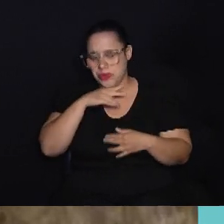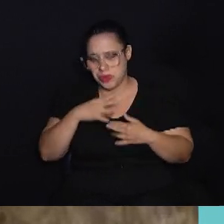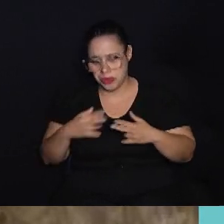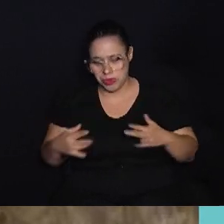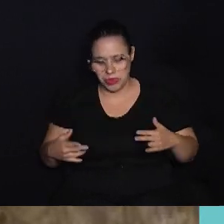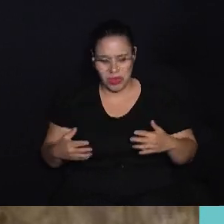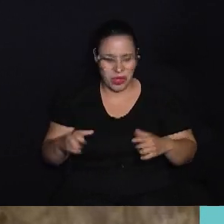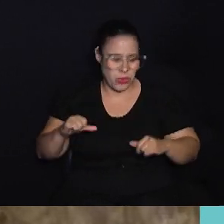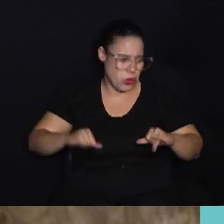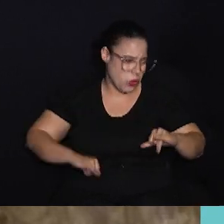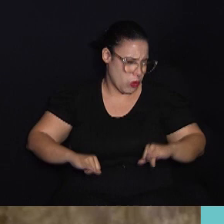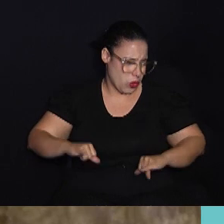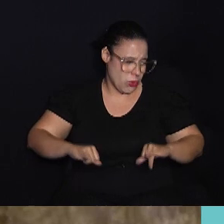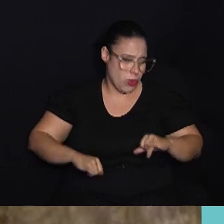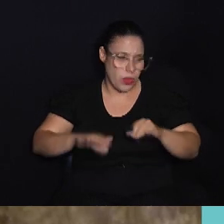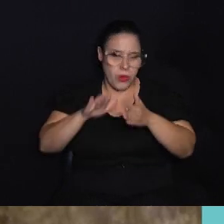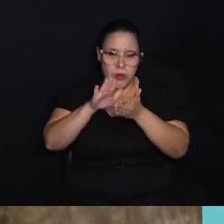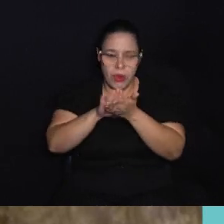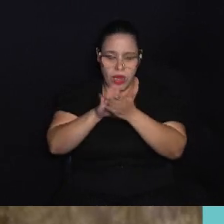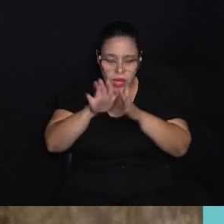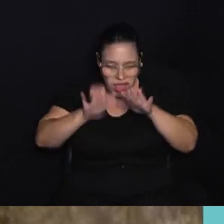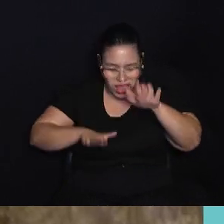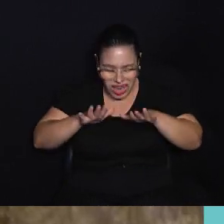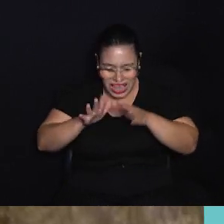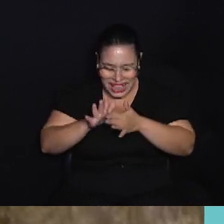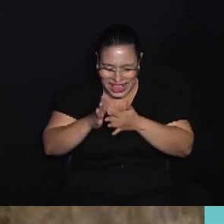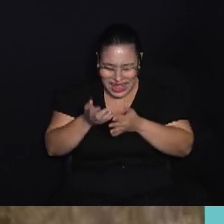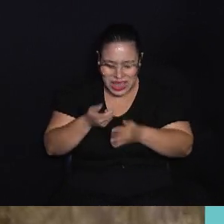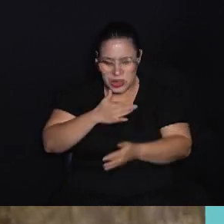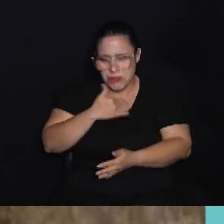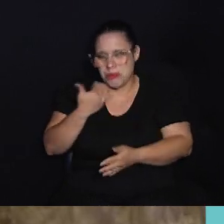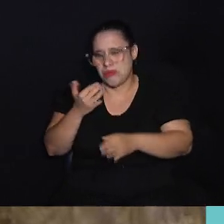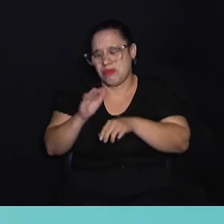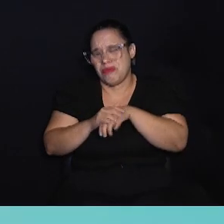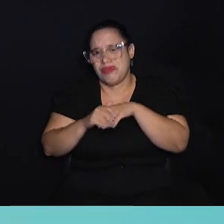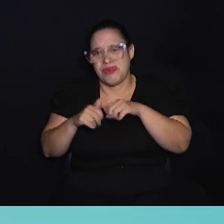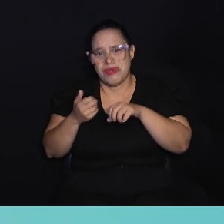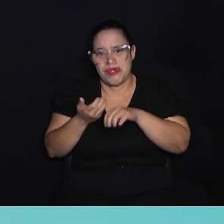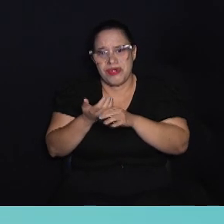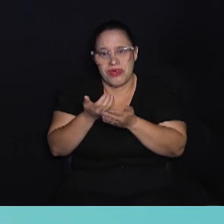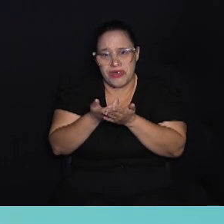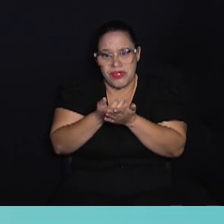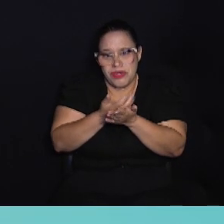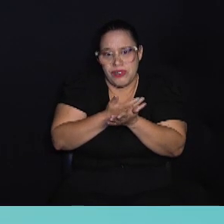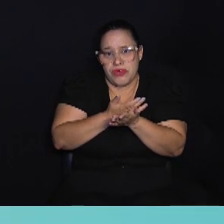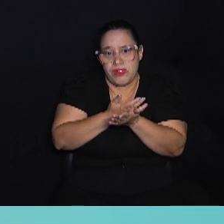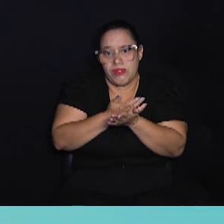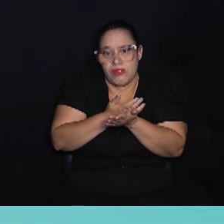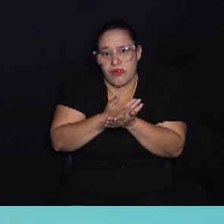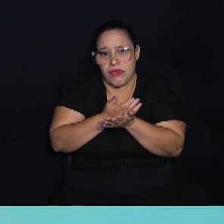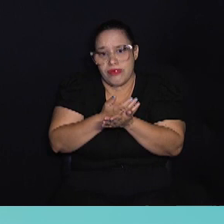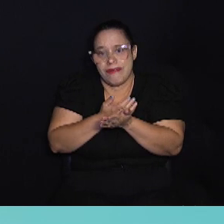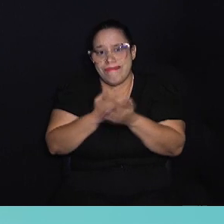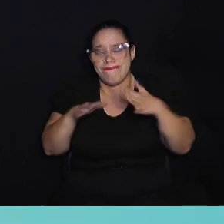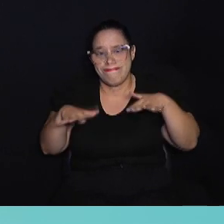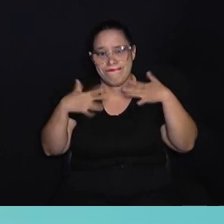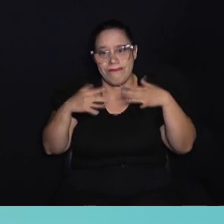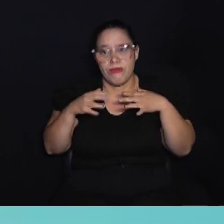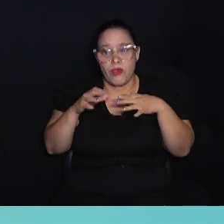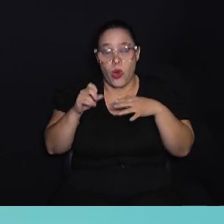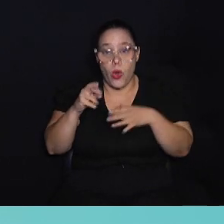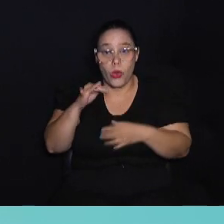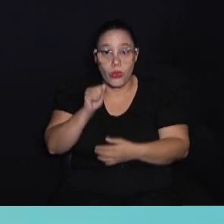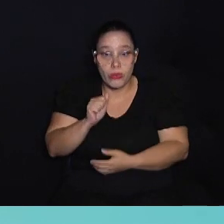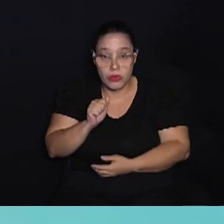agravante. Muitos animais sofrem com as chamas, tendo as patas queimadas e chegam a morrer. Uma das vítimas sobreviventes do fogo